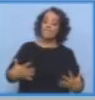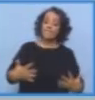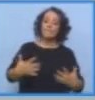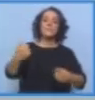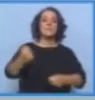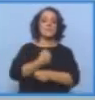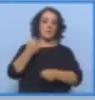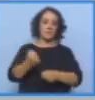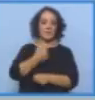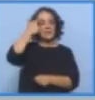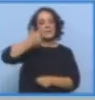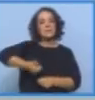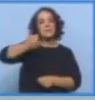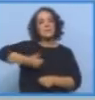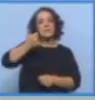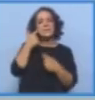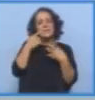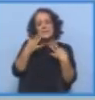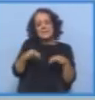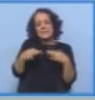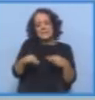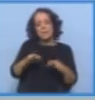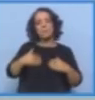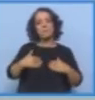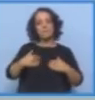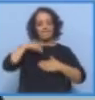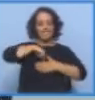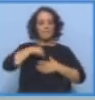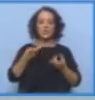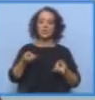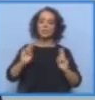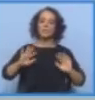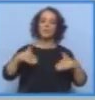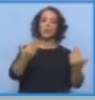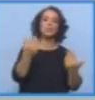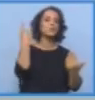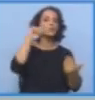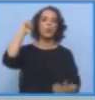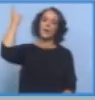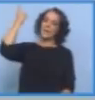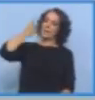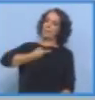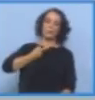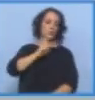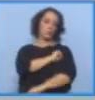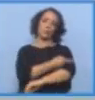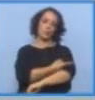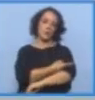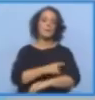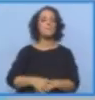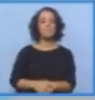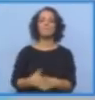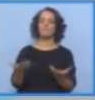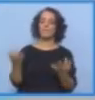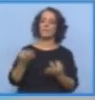por servir, começa pela simplicidade, começa pela disponibilidade e não começa pela imposição, nem pelo poder. Esta é uma